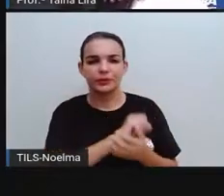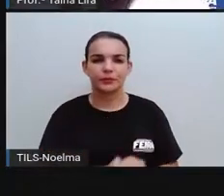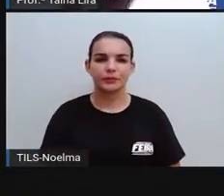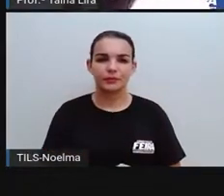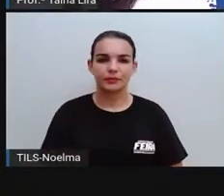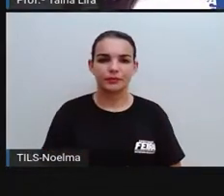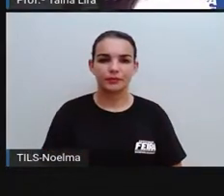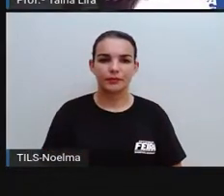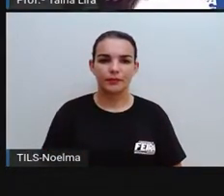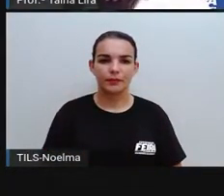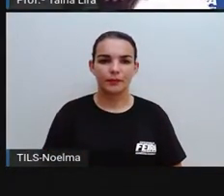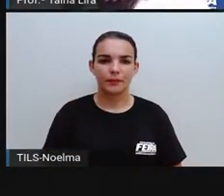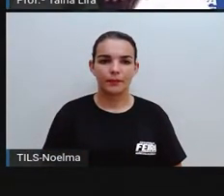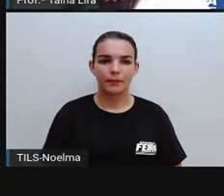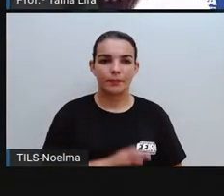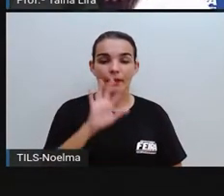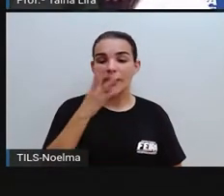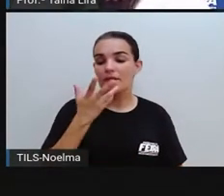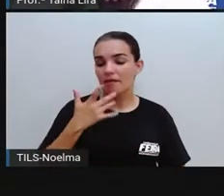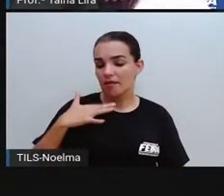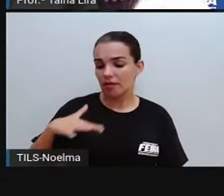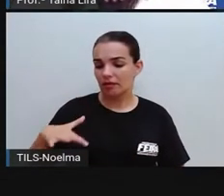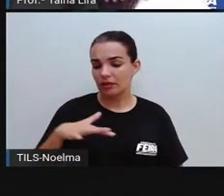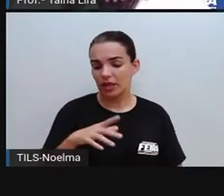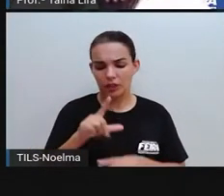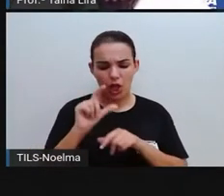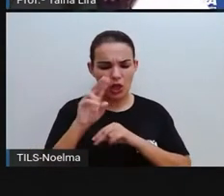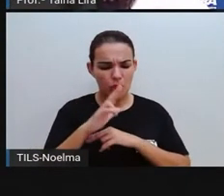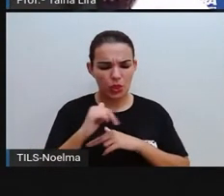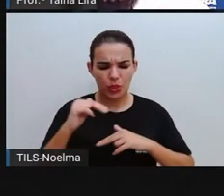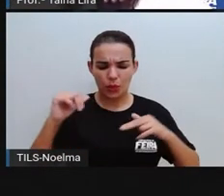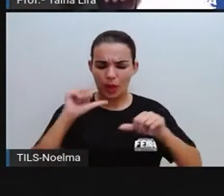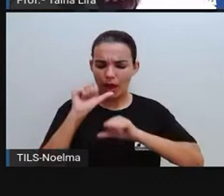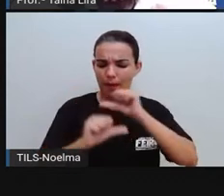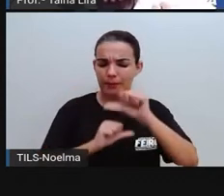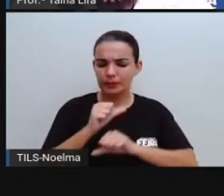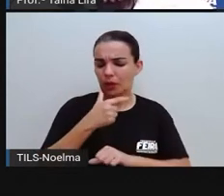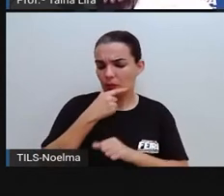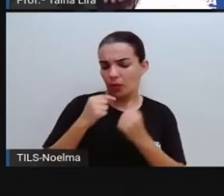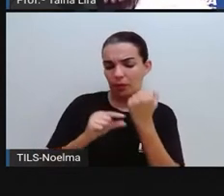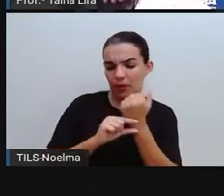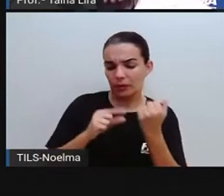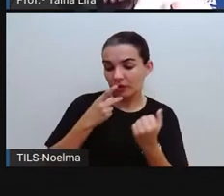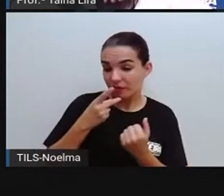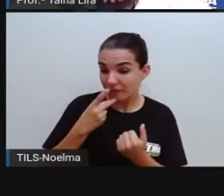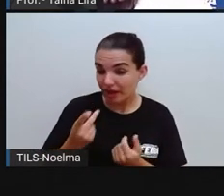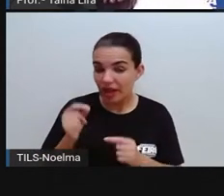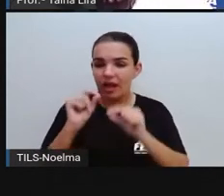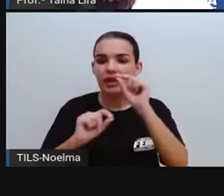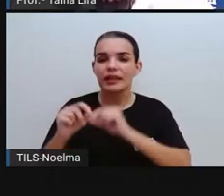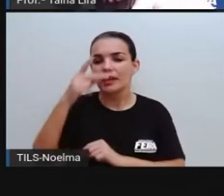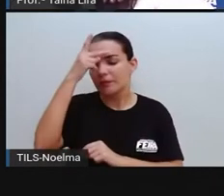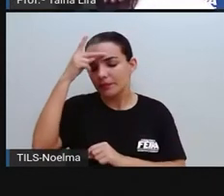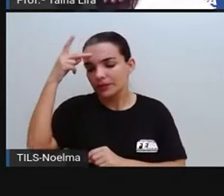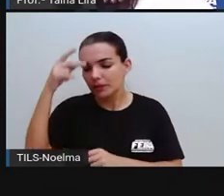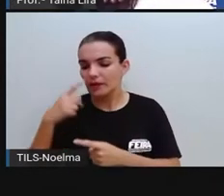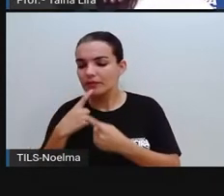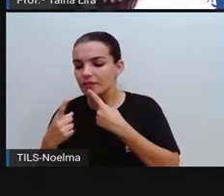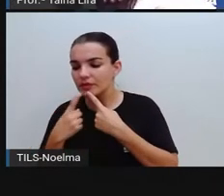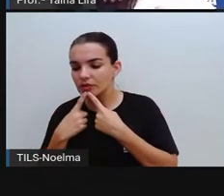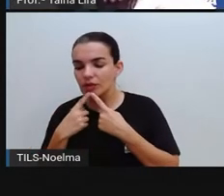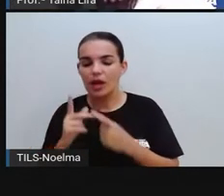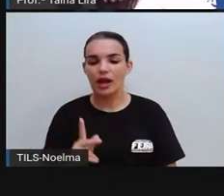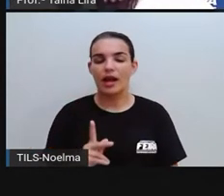tá? A criança nunca muda, diz Ziraldo. Leia a entrevista. Quem fez a entrevista, ó, foi